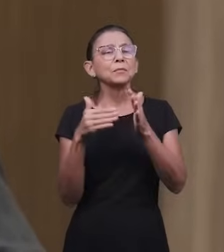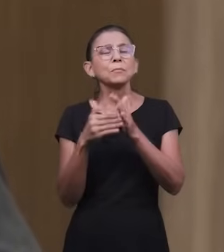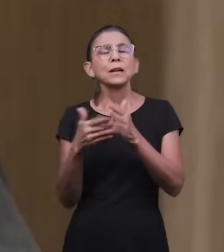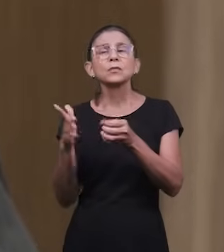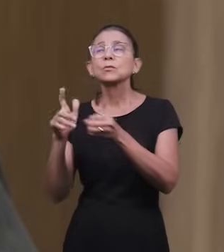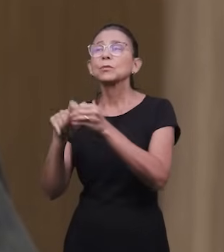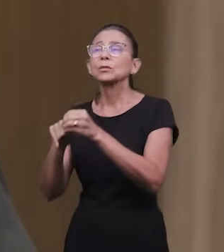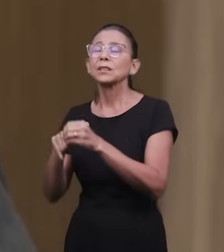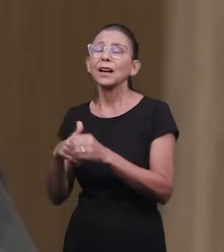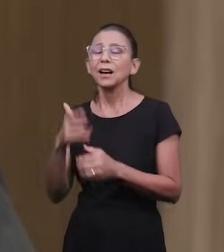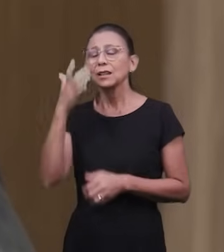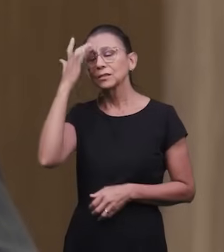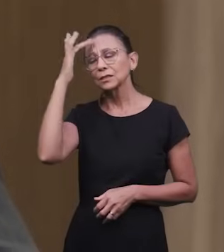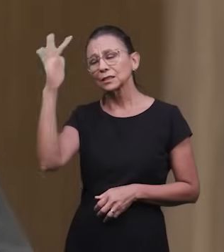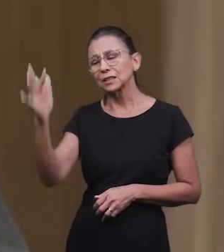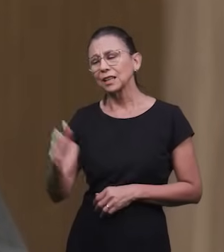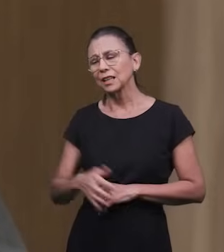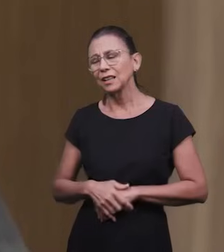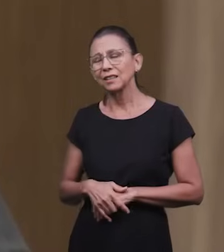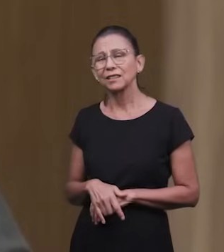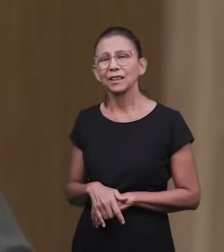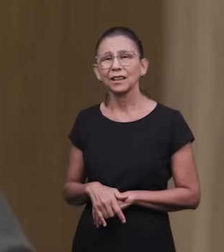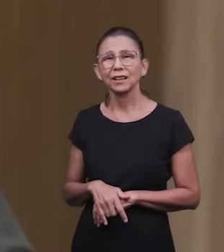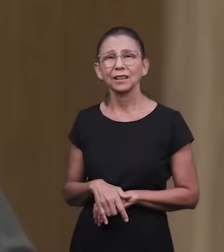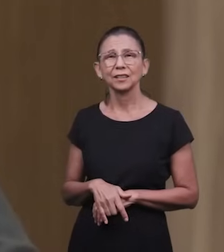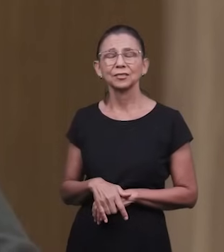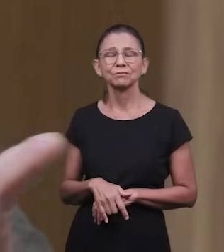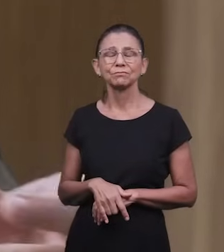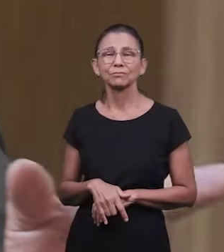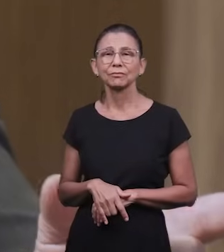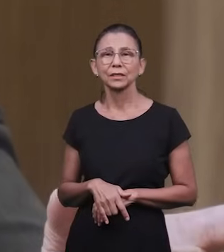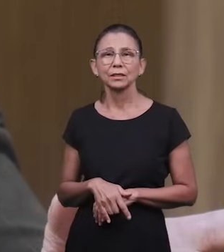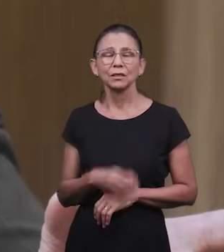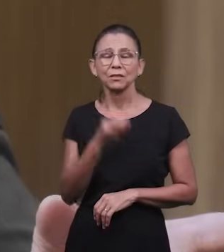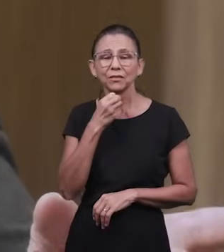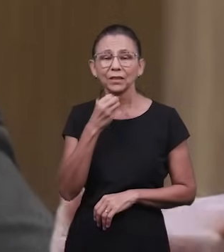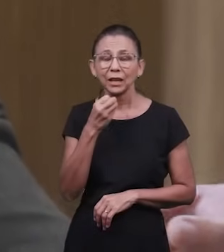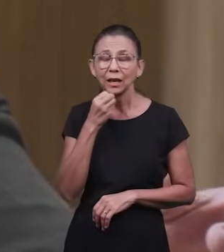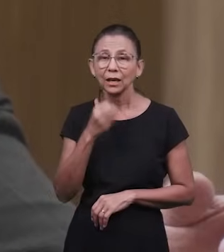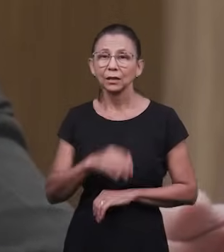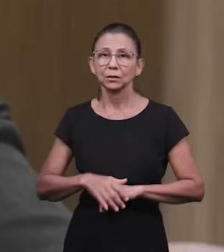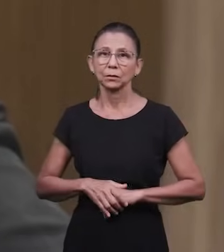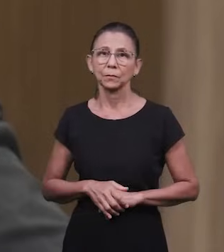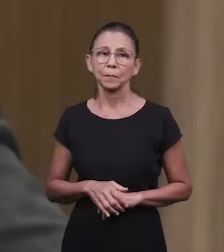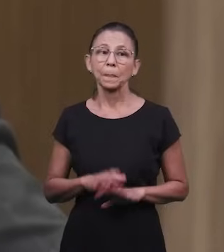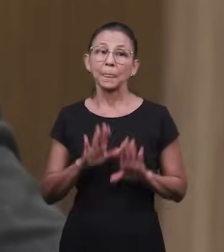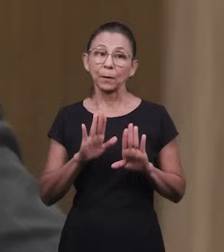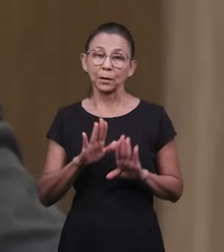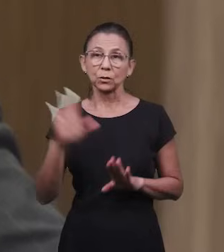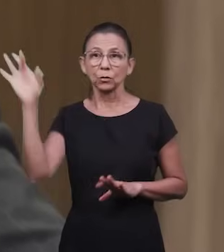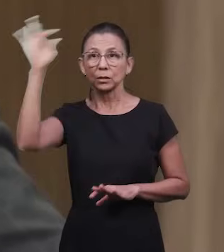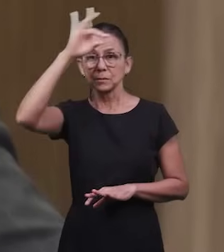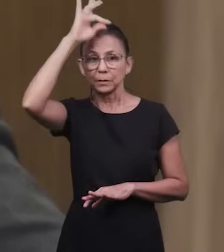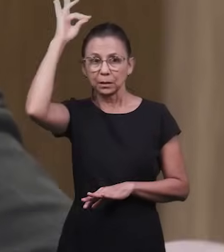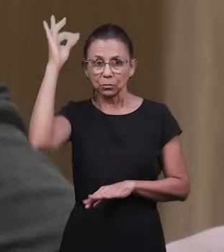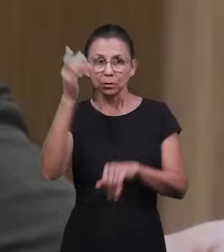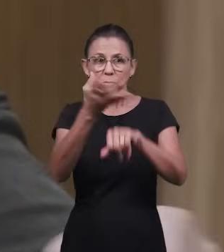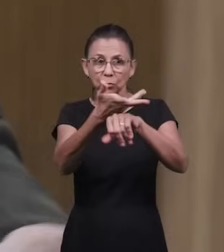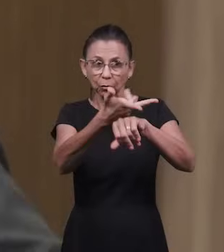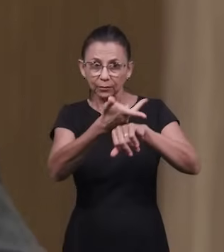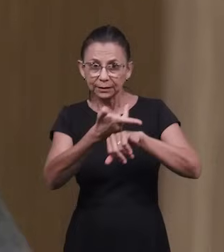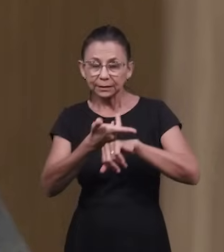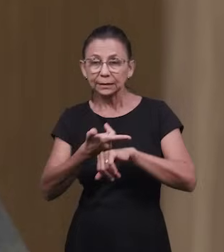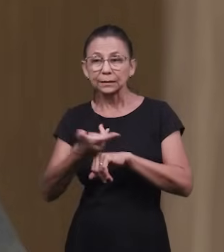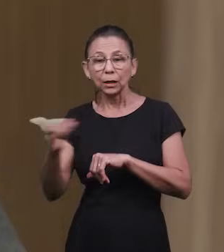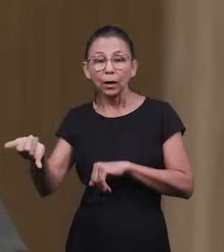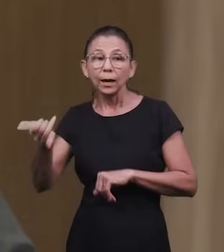estou desanimado. E eu sempre digo o seguinte, assim, olha, mas Deus continua falando com você, porque o Espírito Santo te moveu a ligar para cá, ainda há temor no